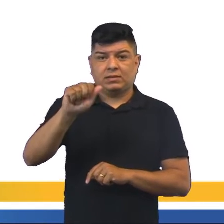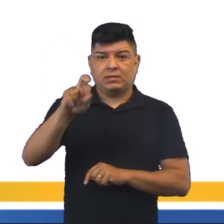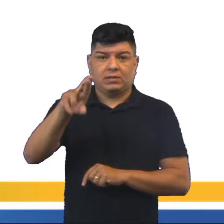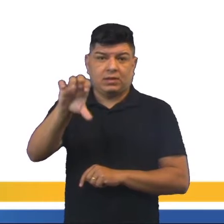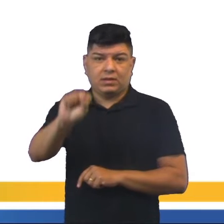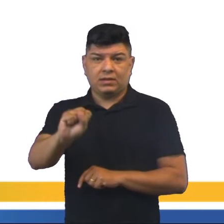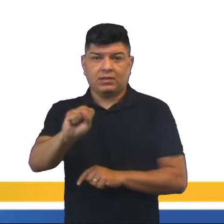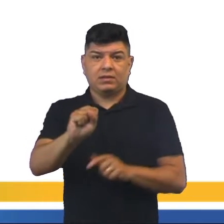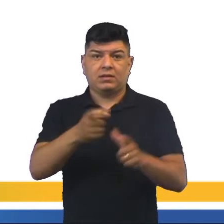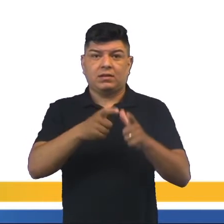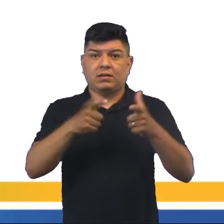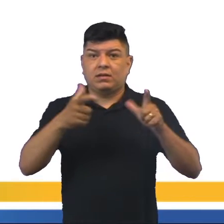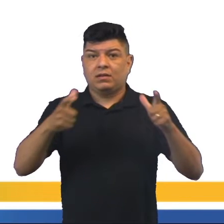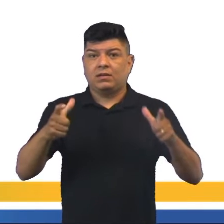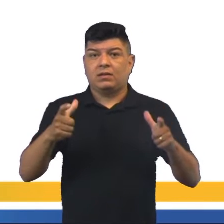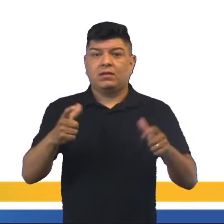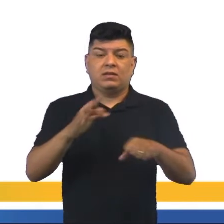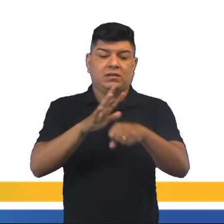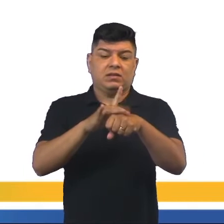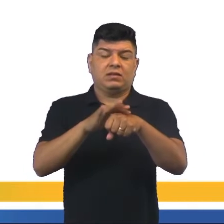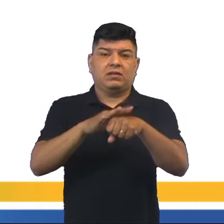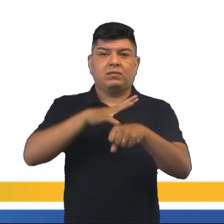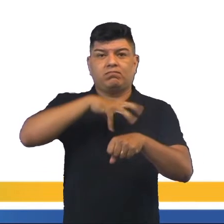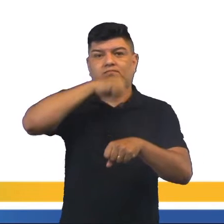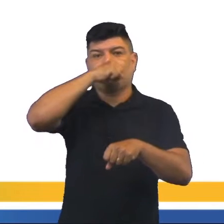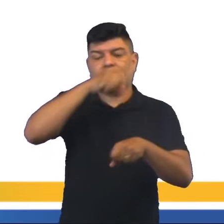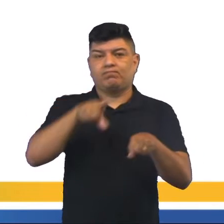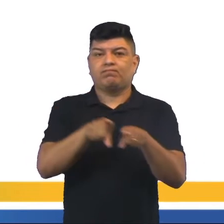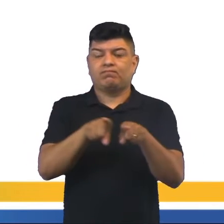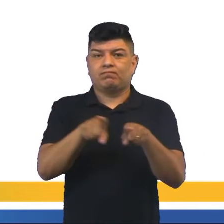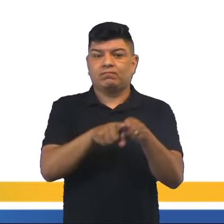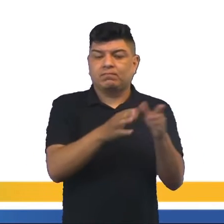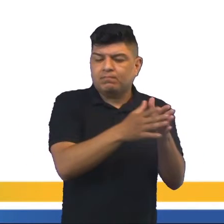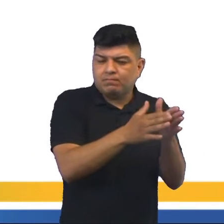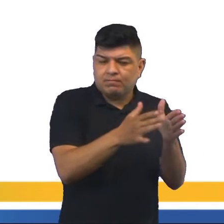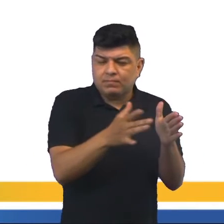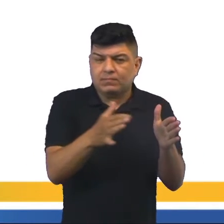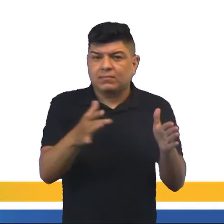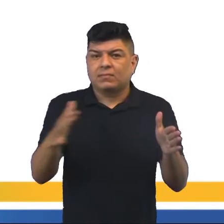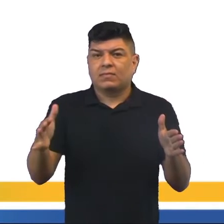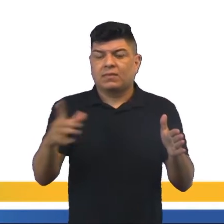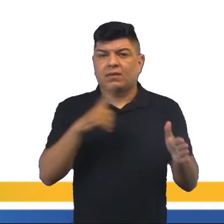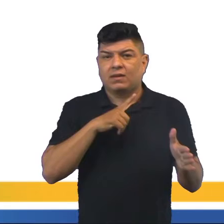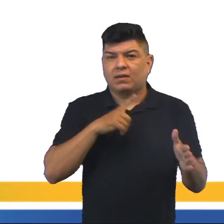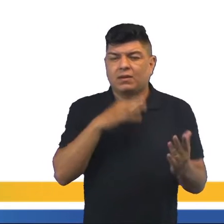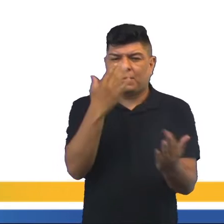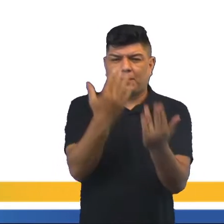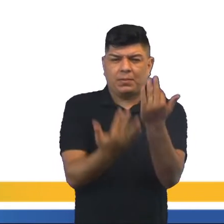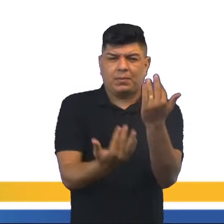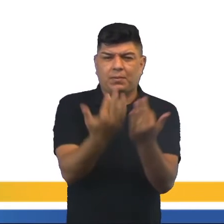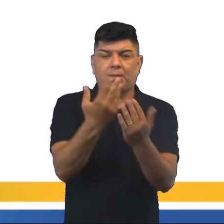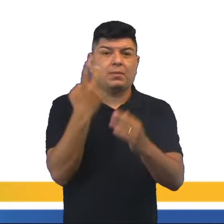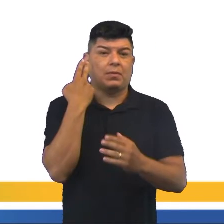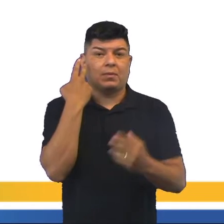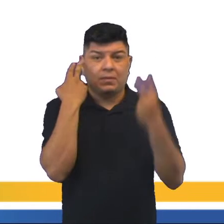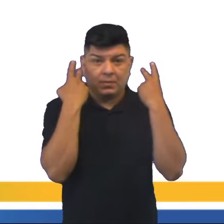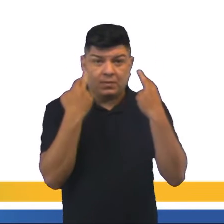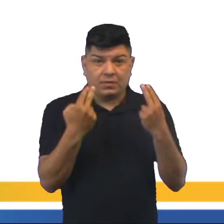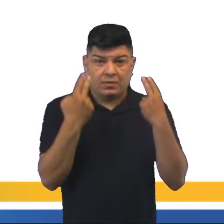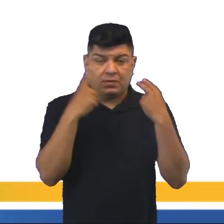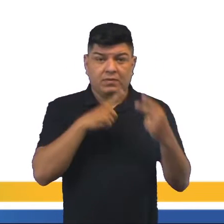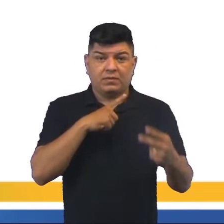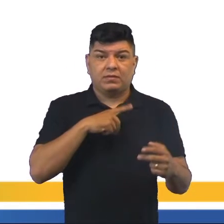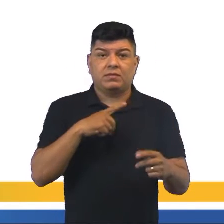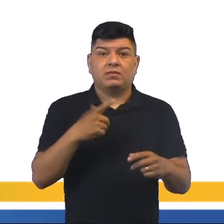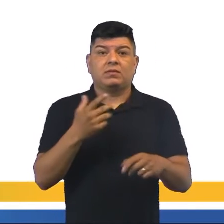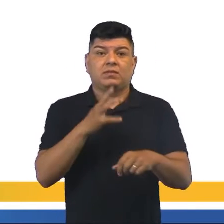das temperaturas na Terra, doenças respiratórias. Nesse período agora, que está tendo muitas queimadas, é comum problemas de